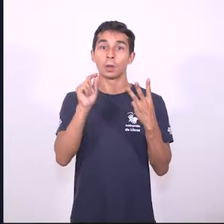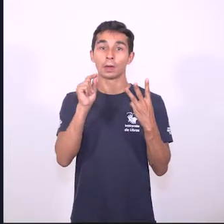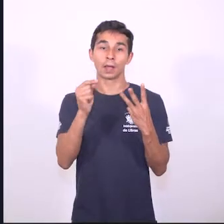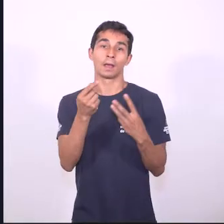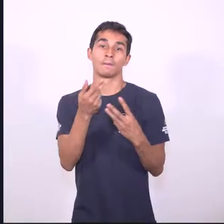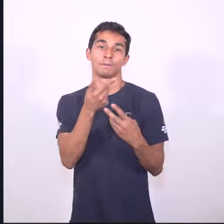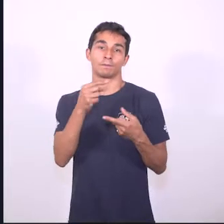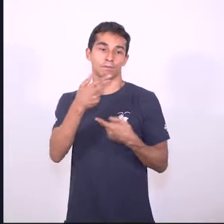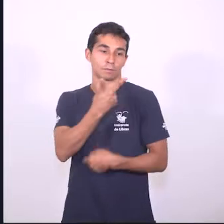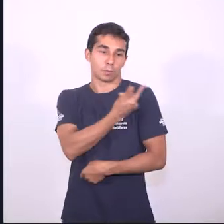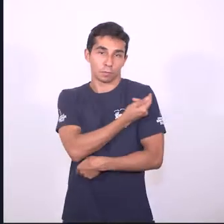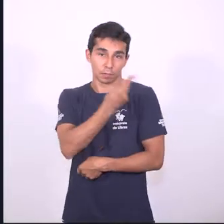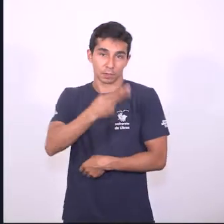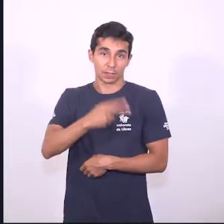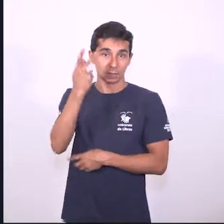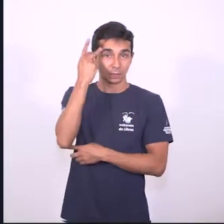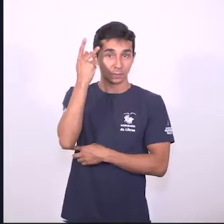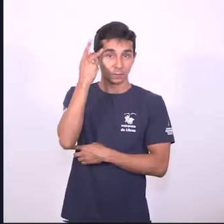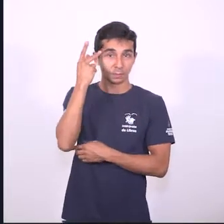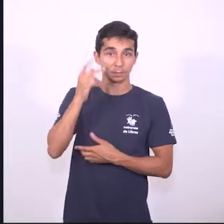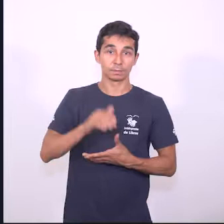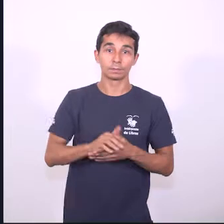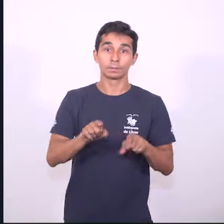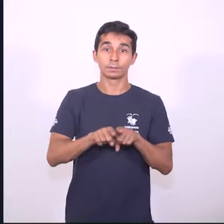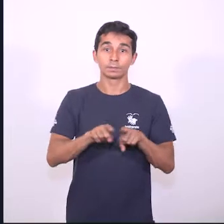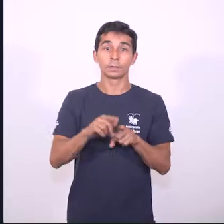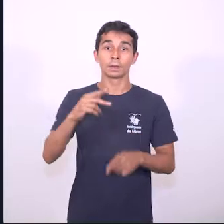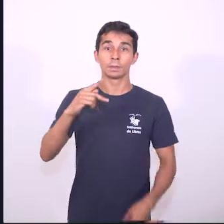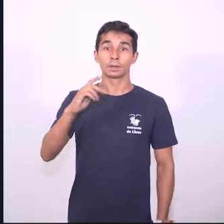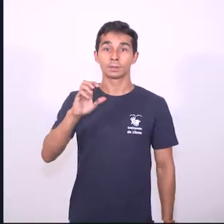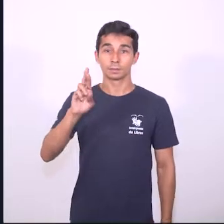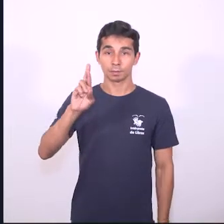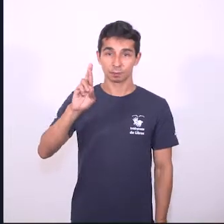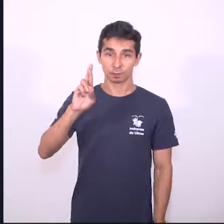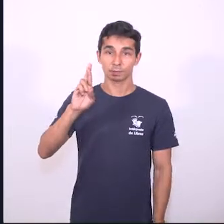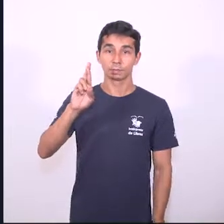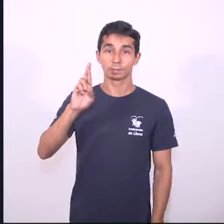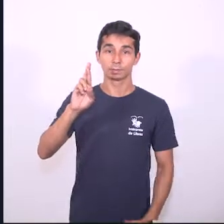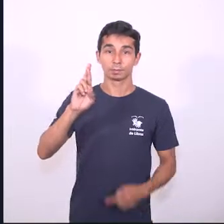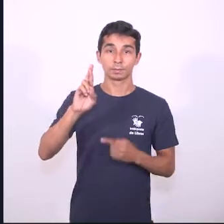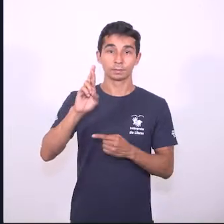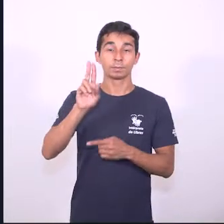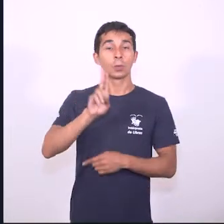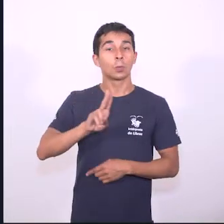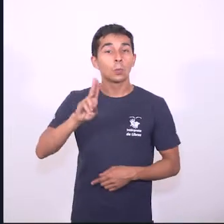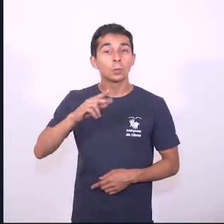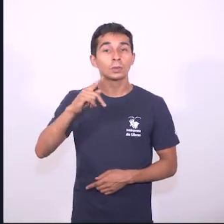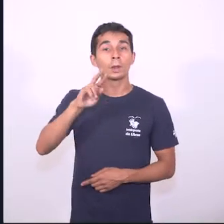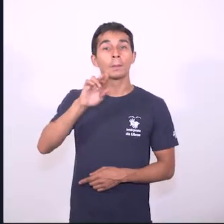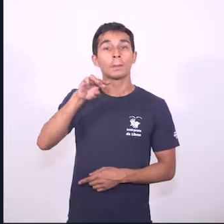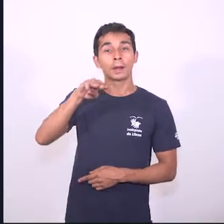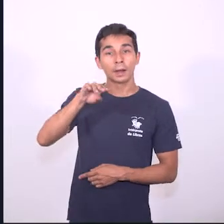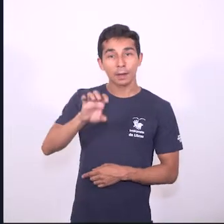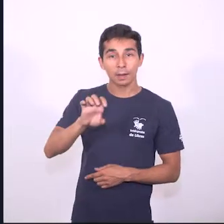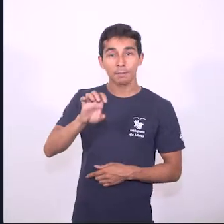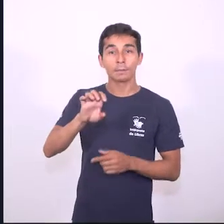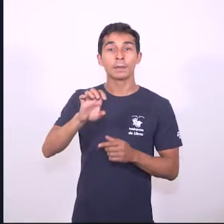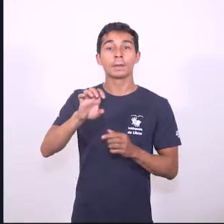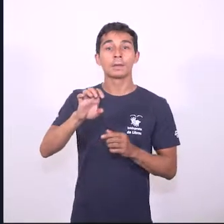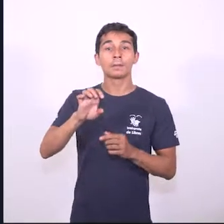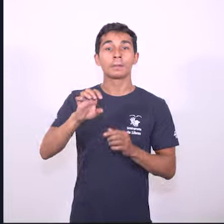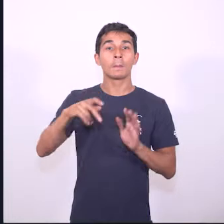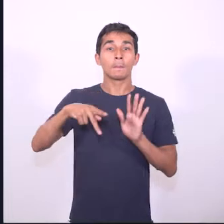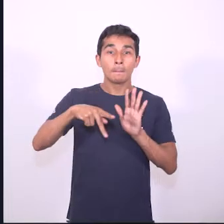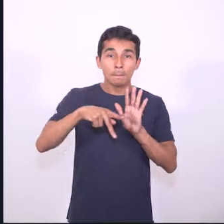Paulo. E também a reação de PCR com o primer específico para a detecção de